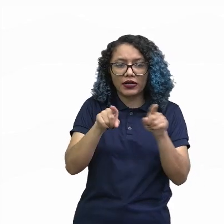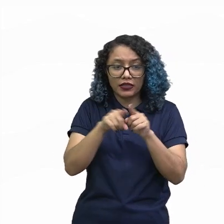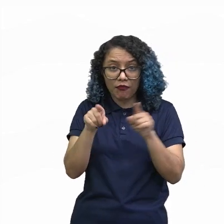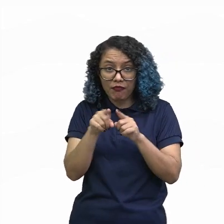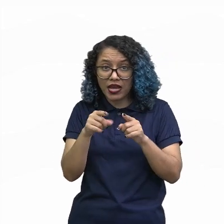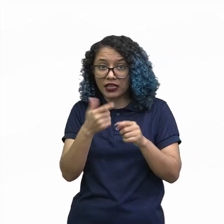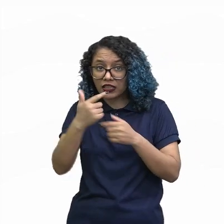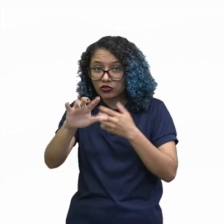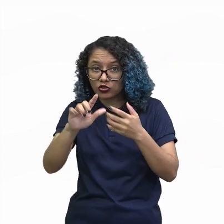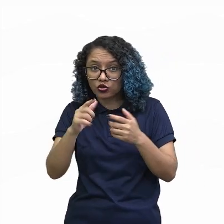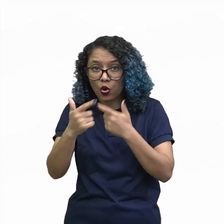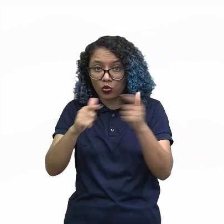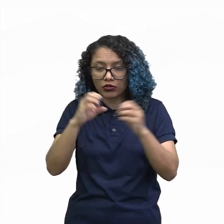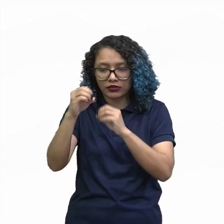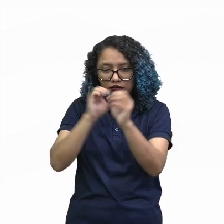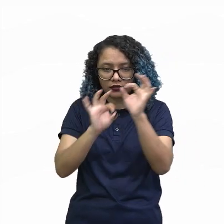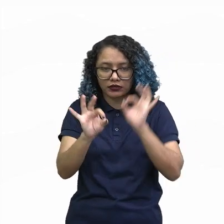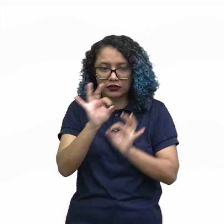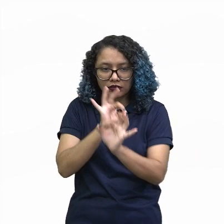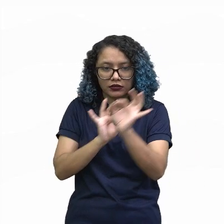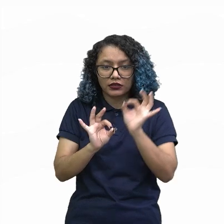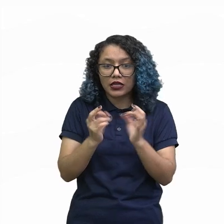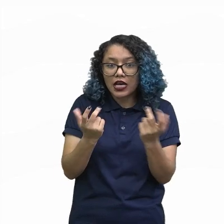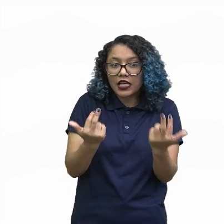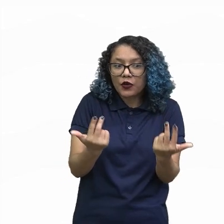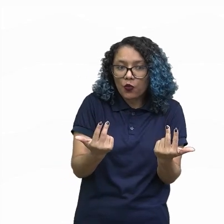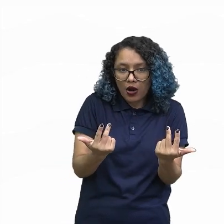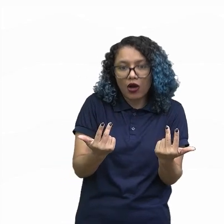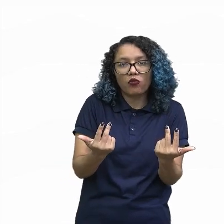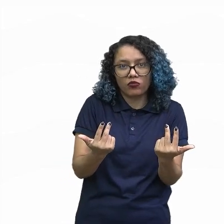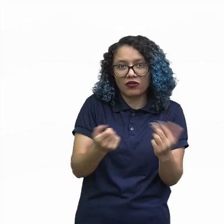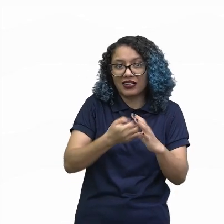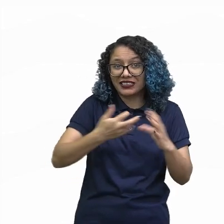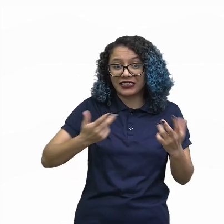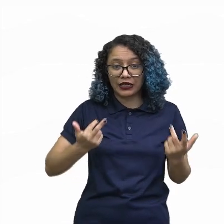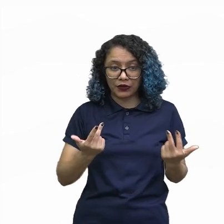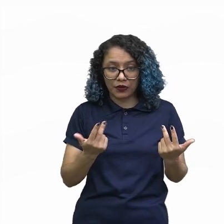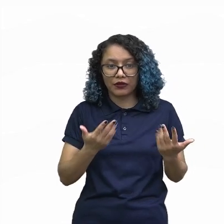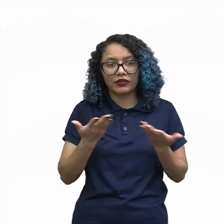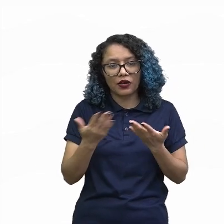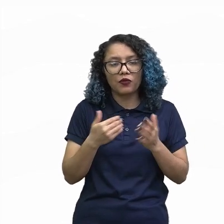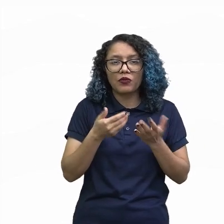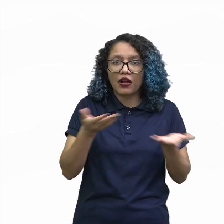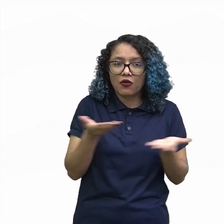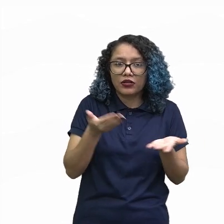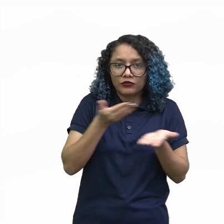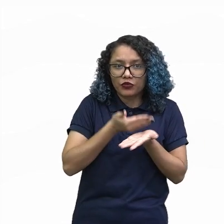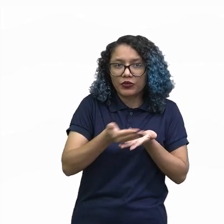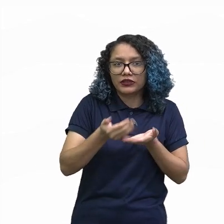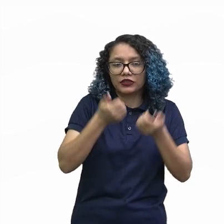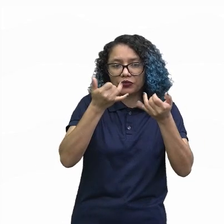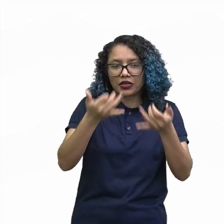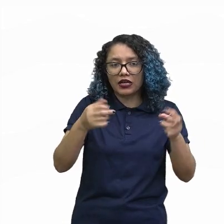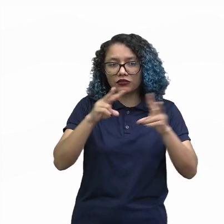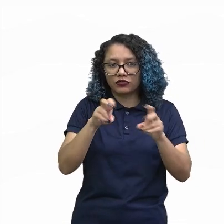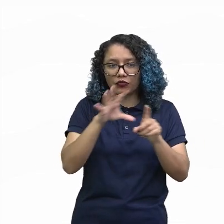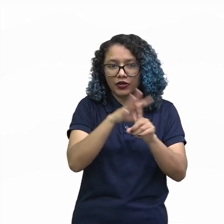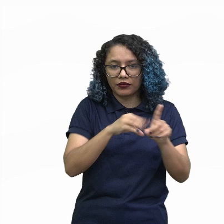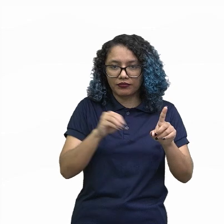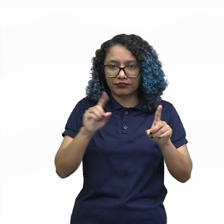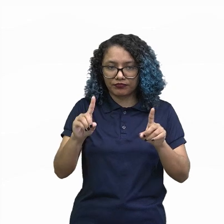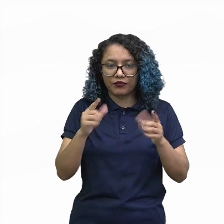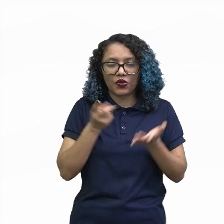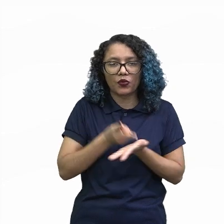E aqui a gente começa a falar sobre o processo de clonagem dos genes. tá? Vamos continuar mais um